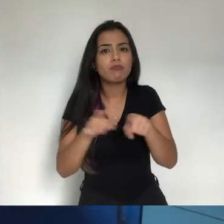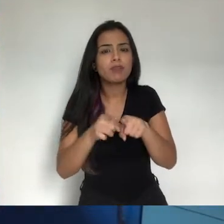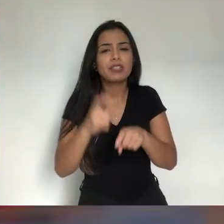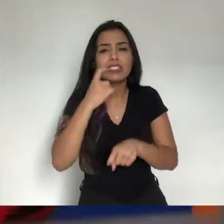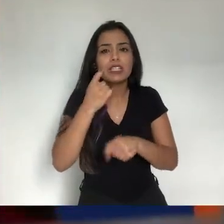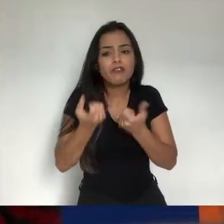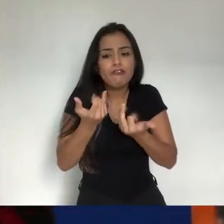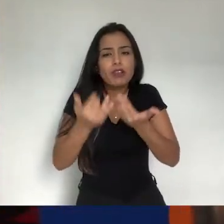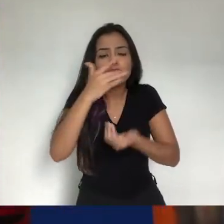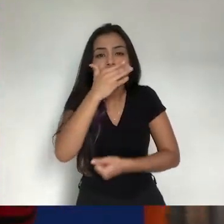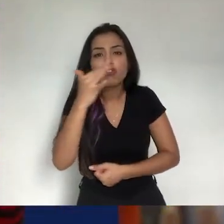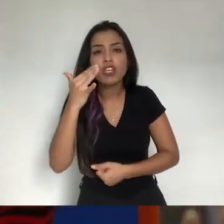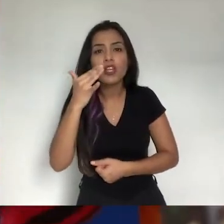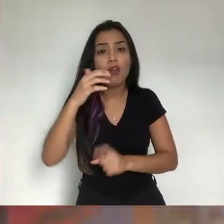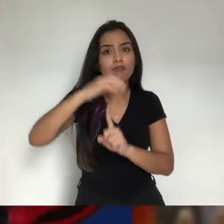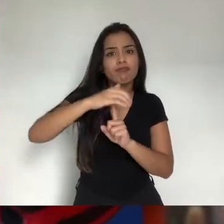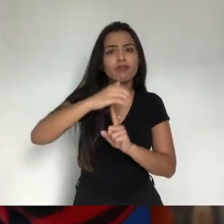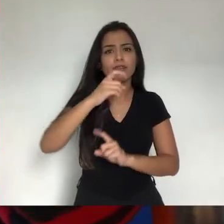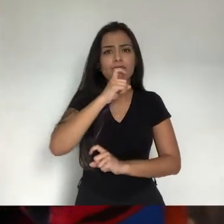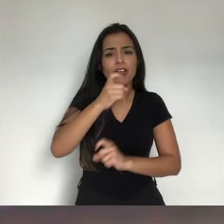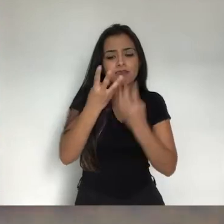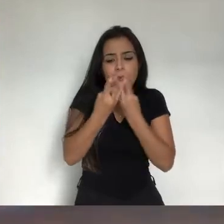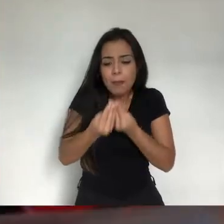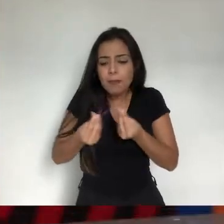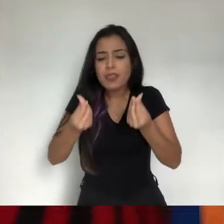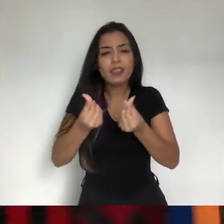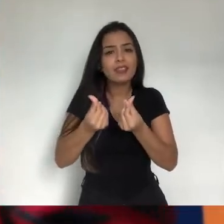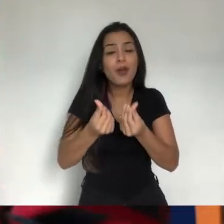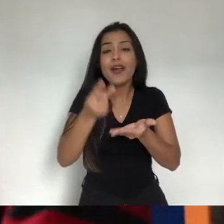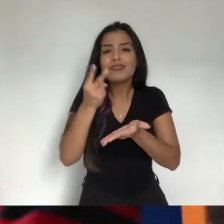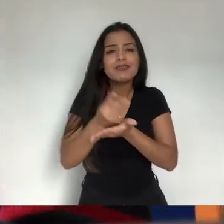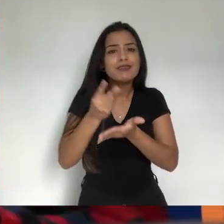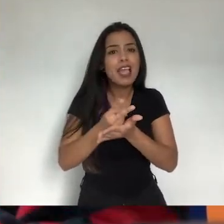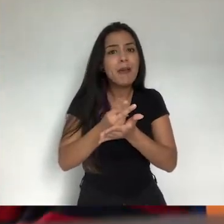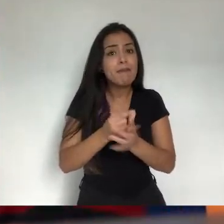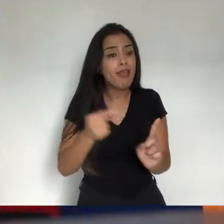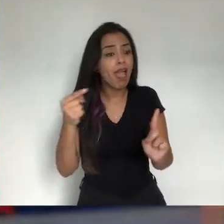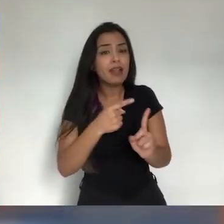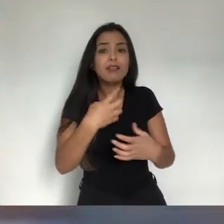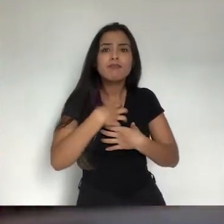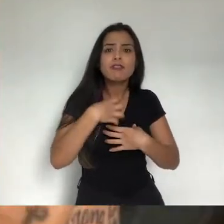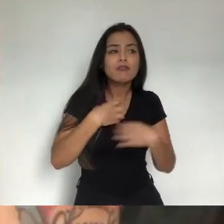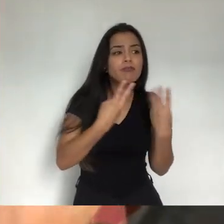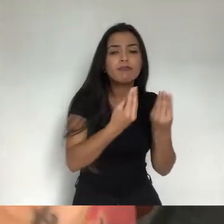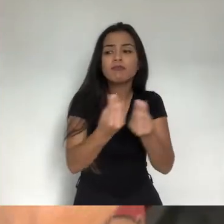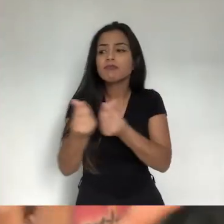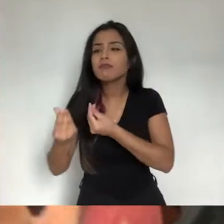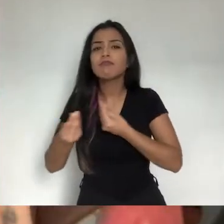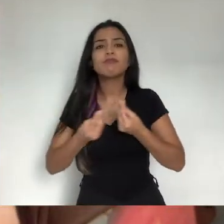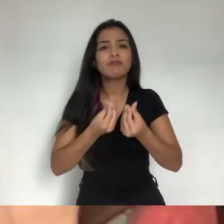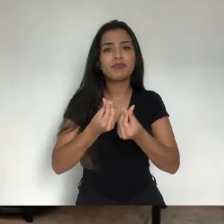sente o cheiro do alho frito, ela pega o brócolis e ela esfarela e ela toca nele. Ela tá sendo estimulada o